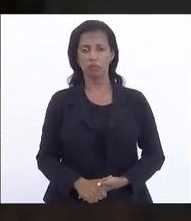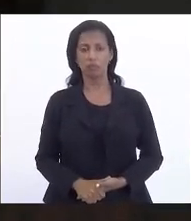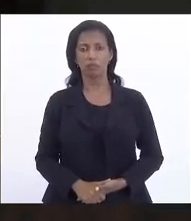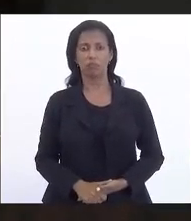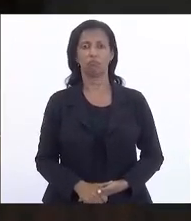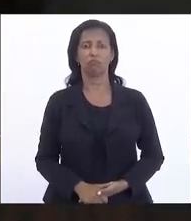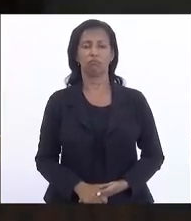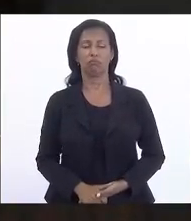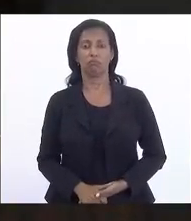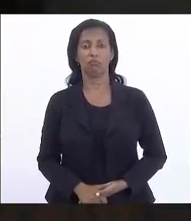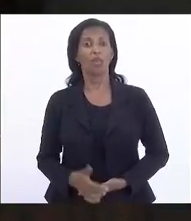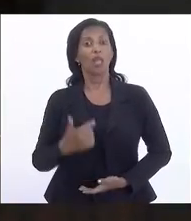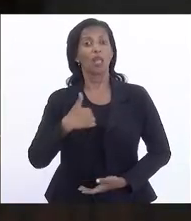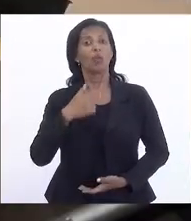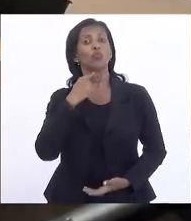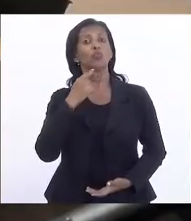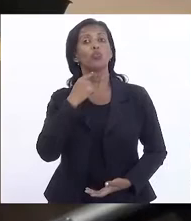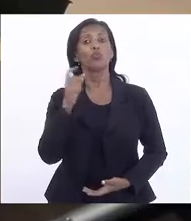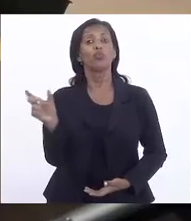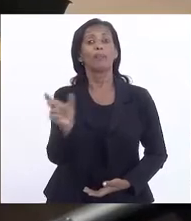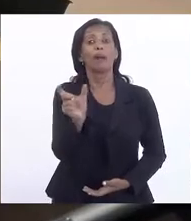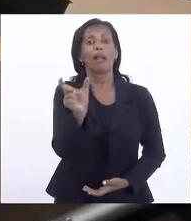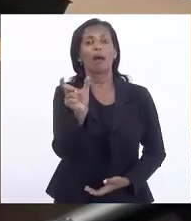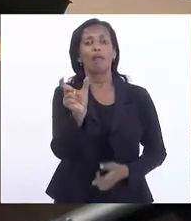eu tenho dúvida com a palavra.